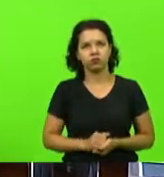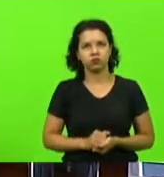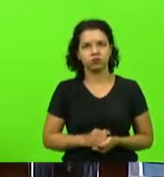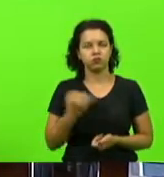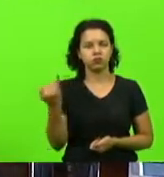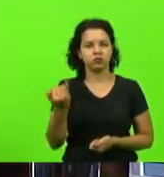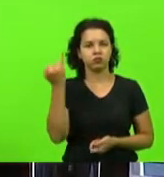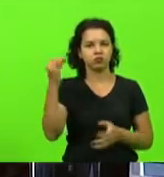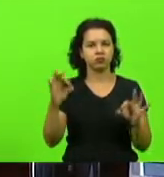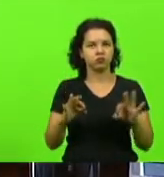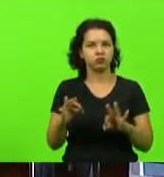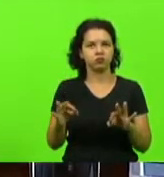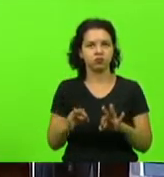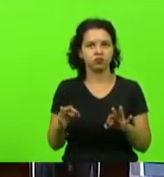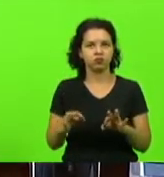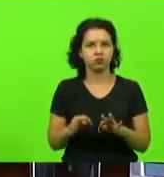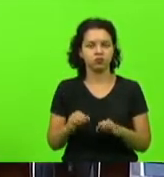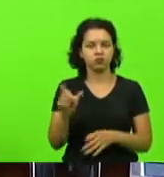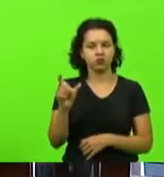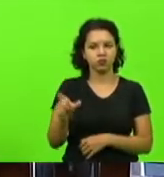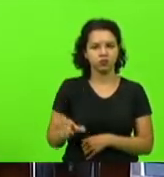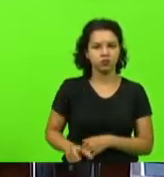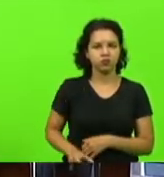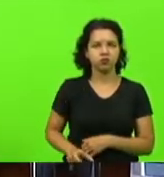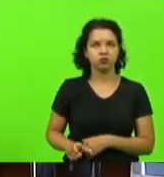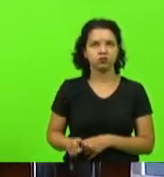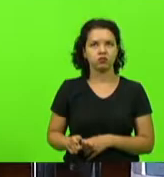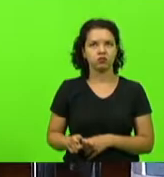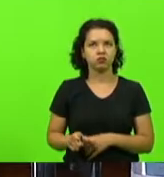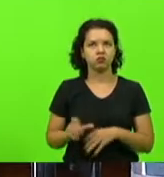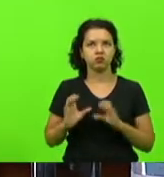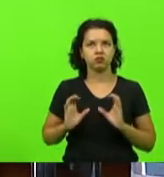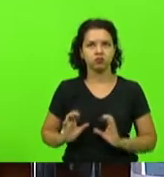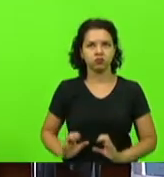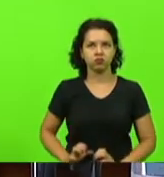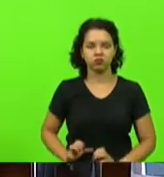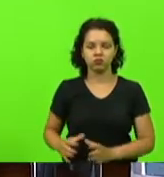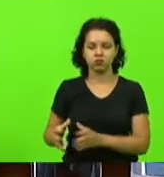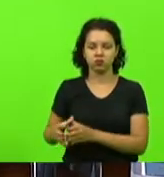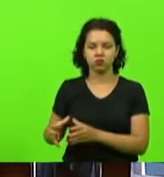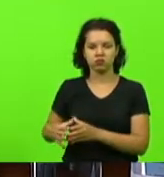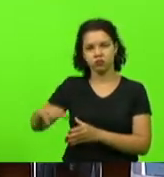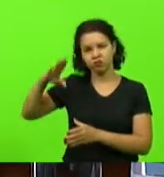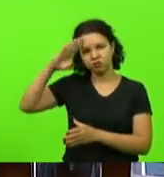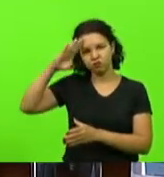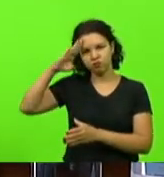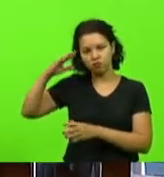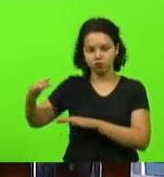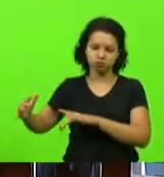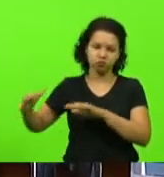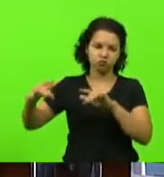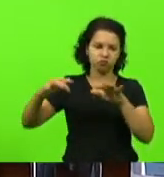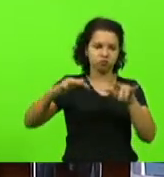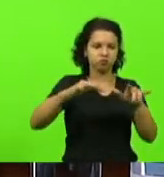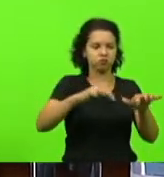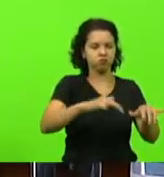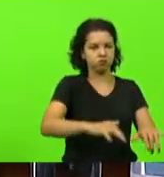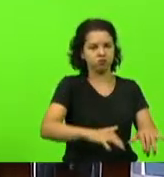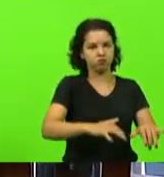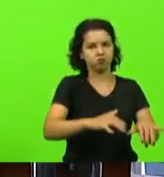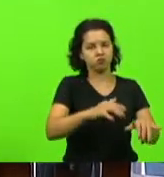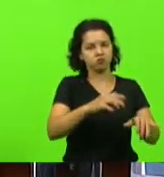insignificante, de um cidadão encaminhar seu exército para matar um povo só por não concordar, por uma